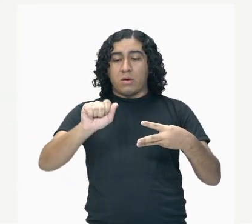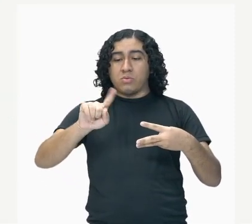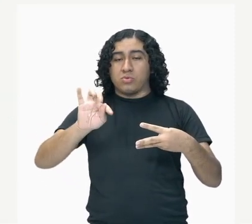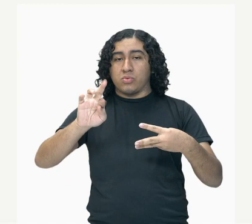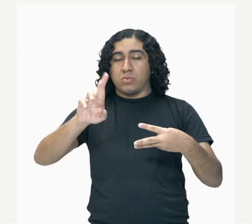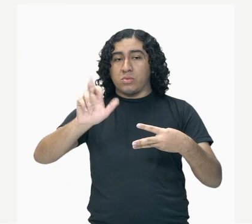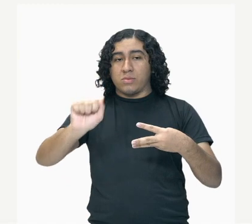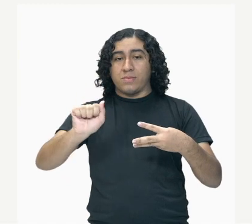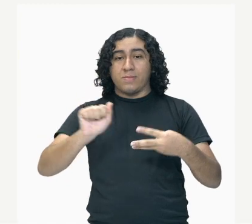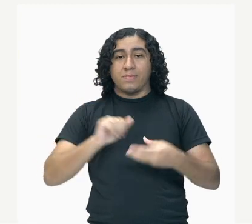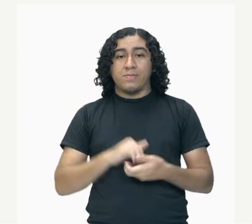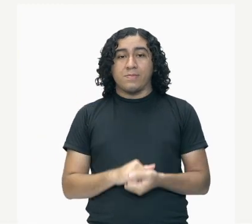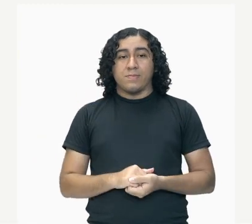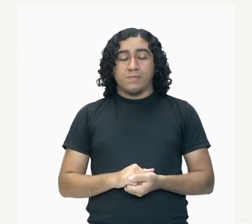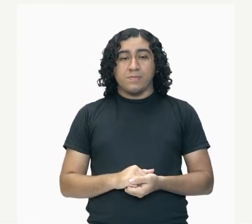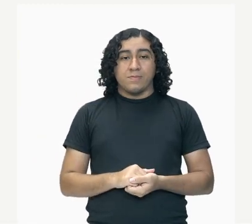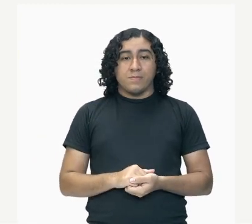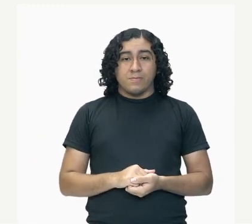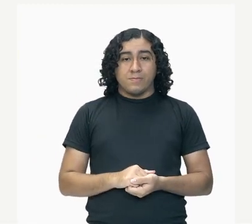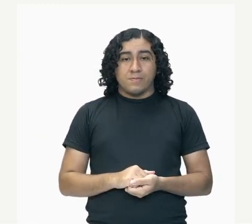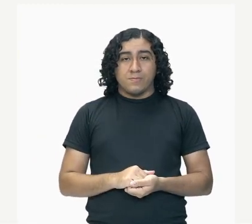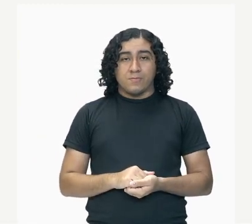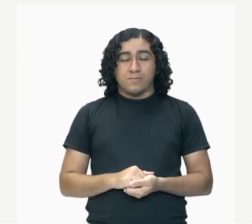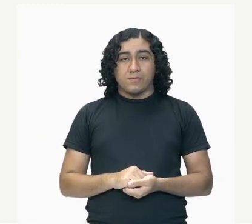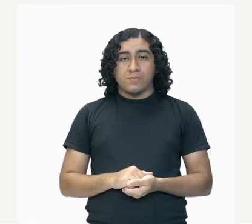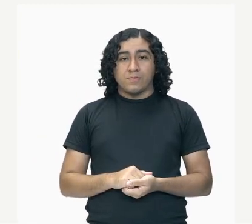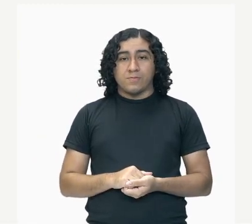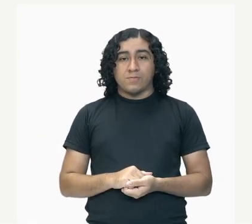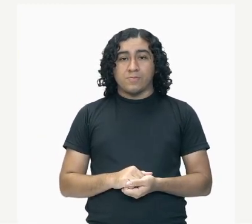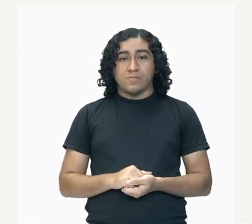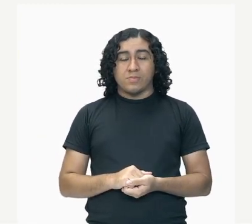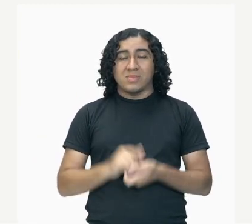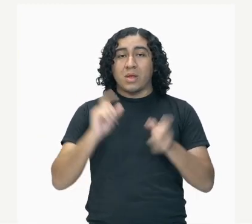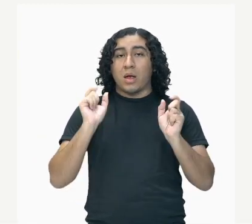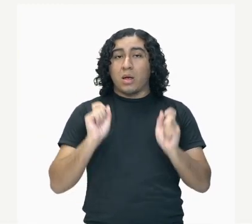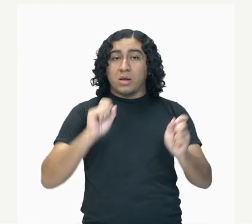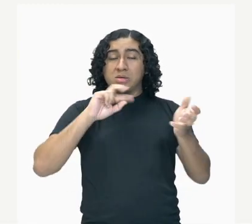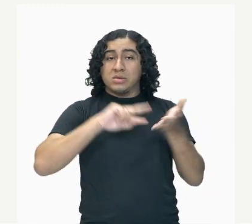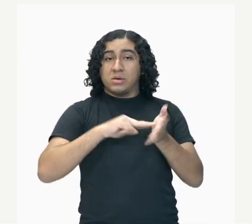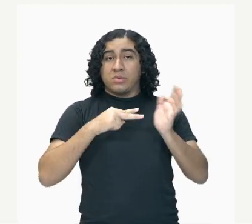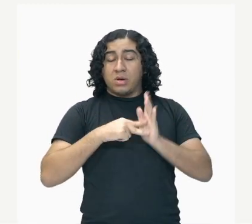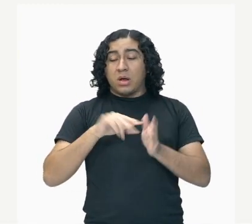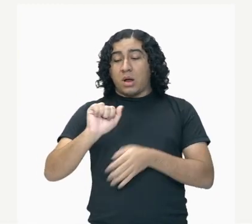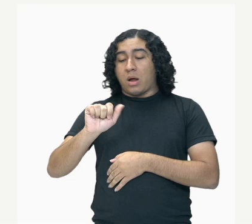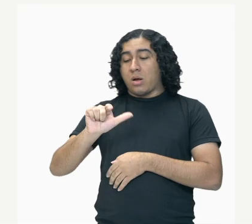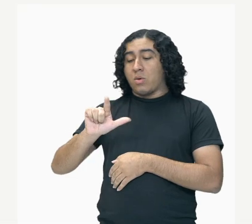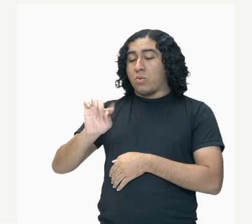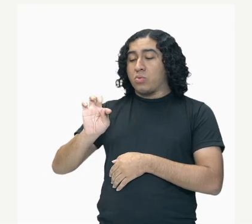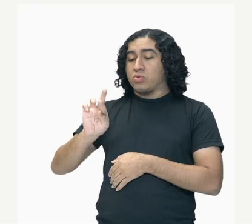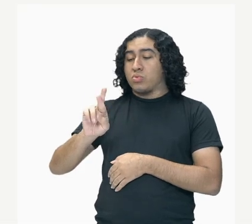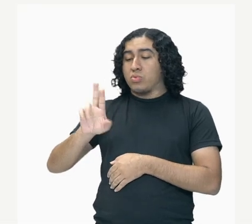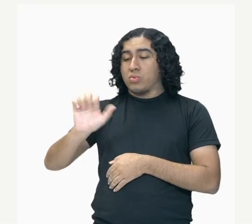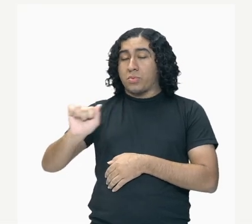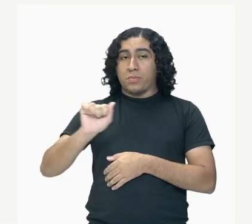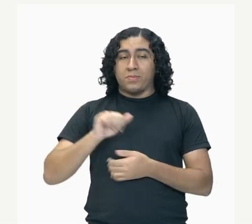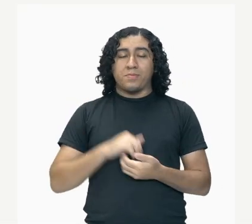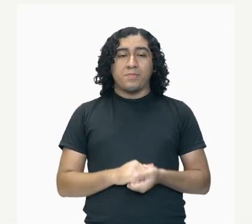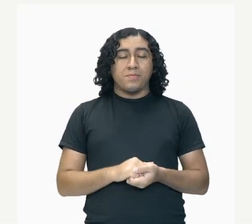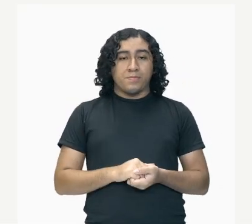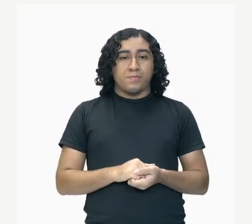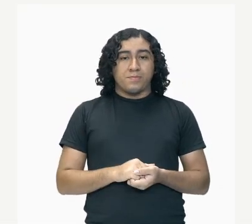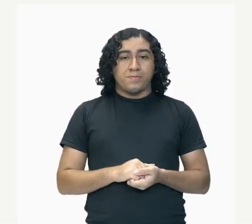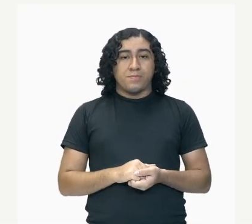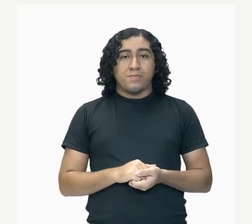temos ali então Olha só pessoal o que que é altura tá essa